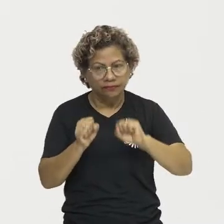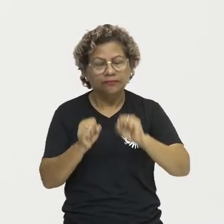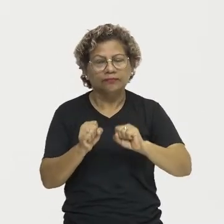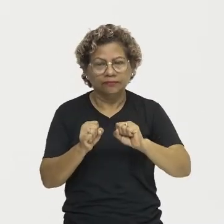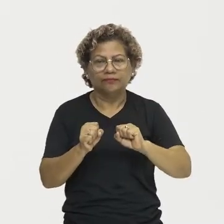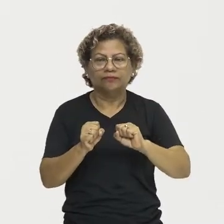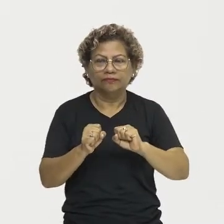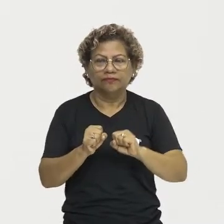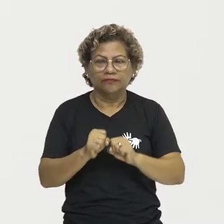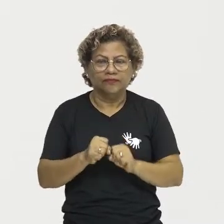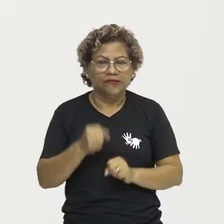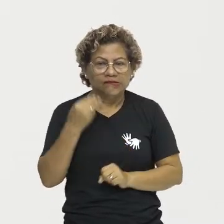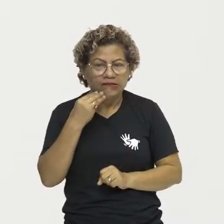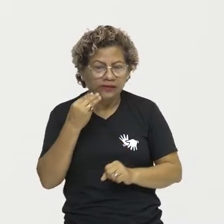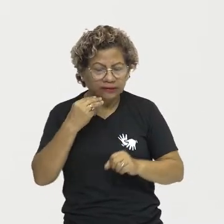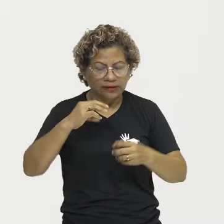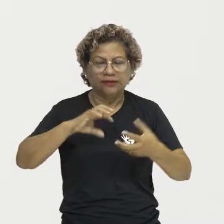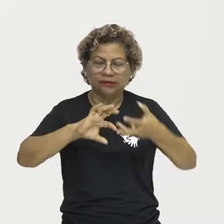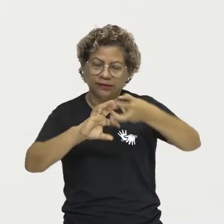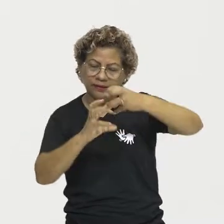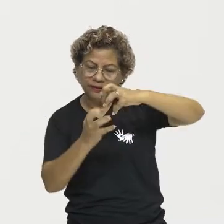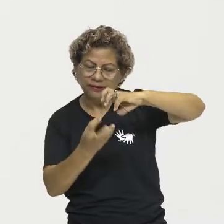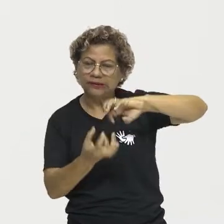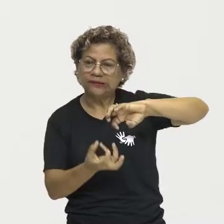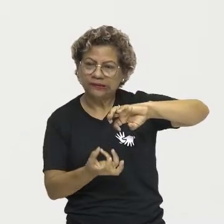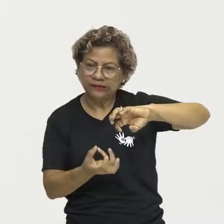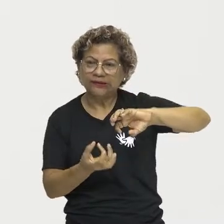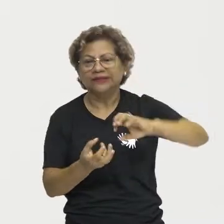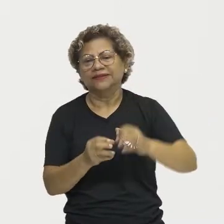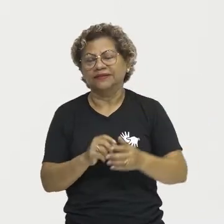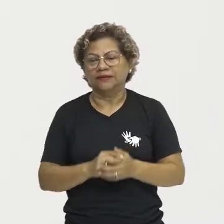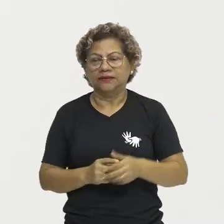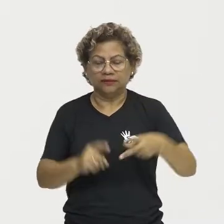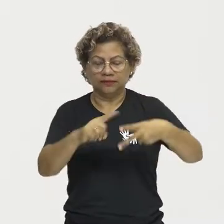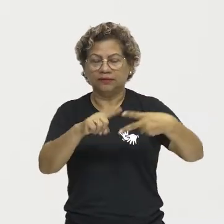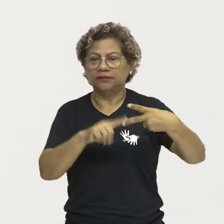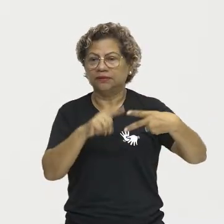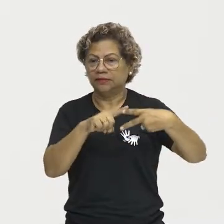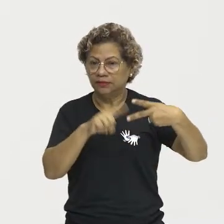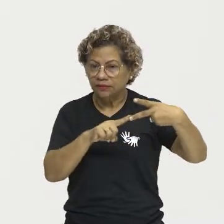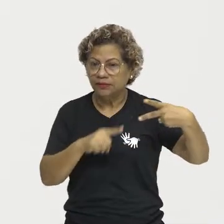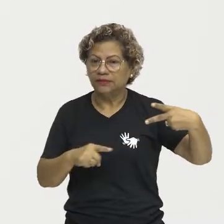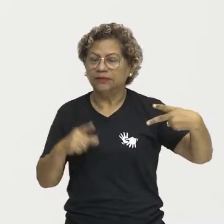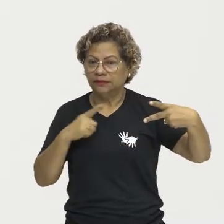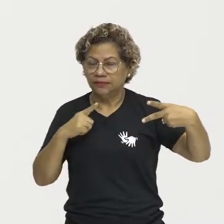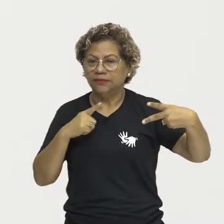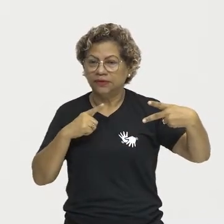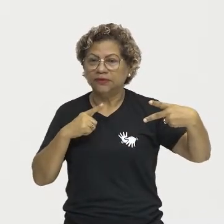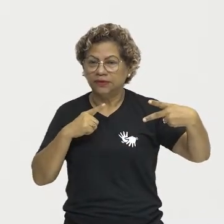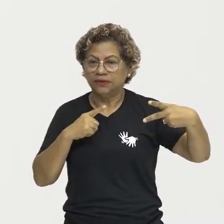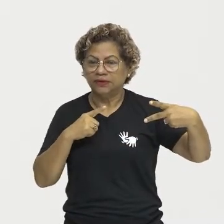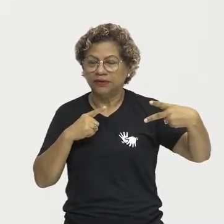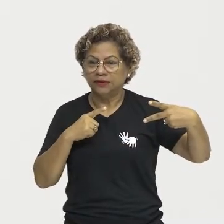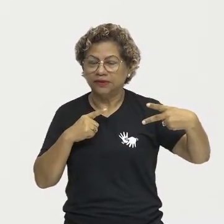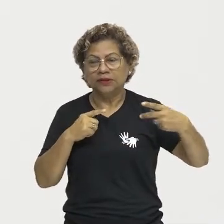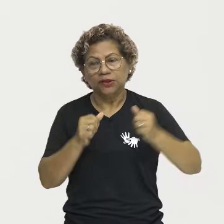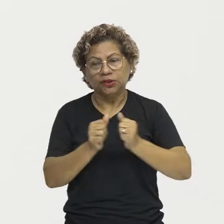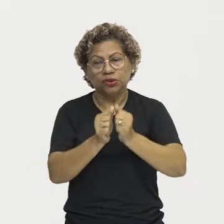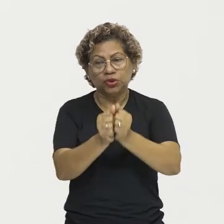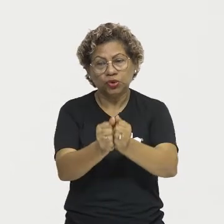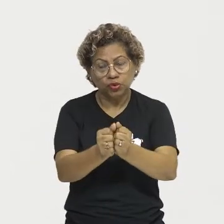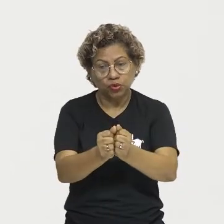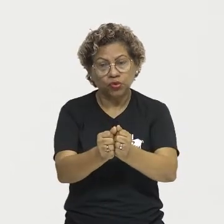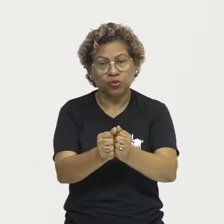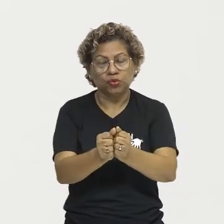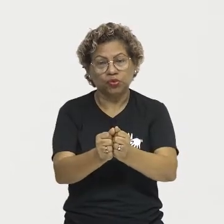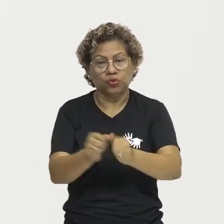causar movimento, eu também posso deformar. E esses dois efeitos, eles podem acontecer ao mesmo tempo, movimento e deformação ao